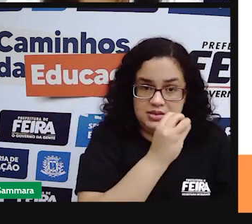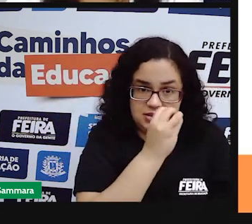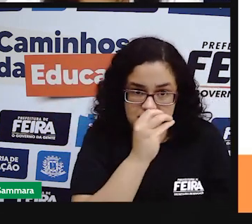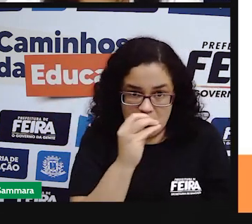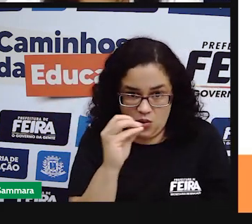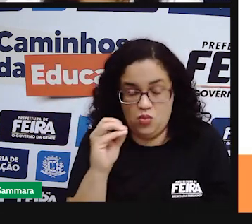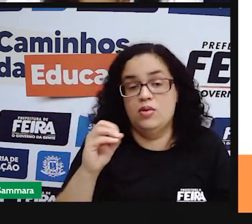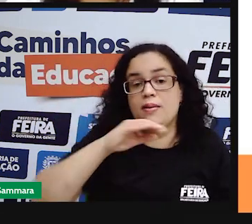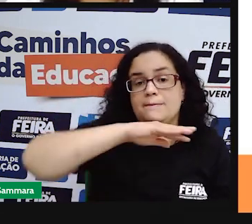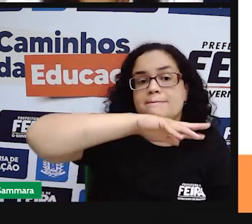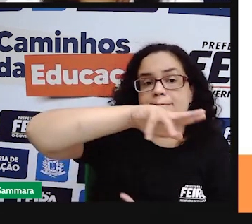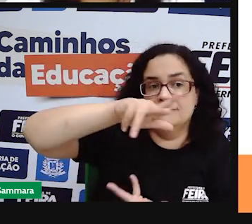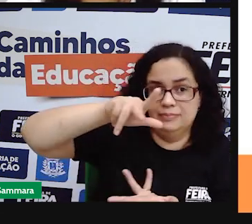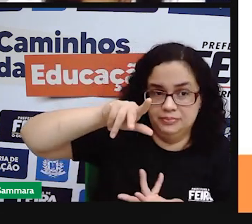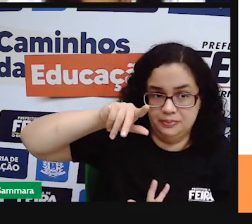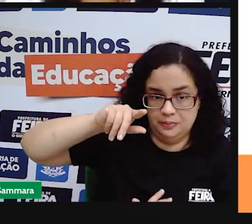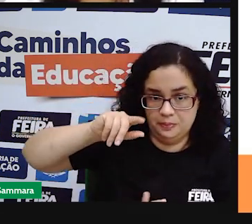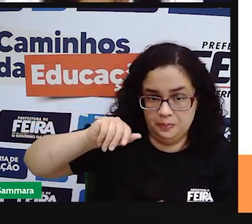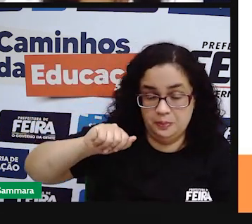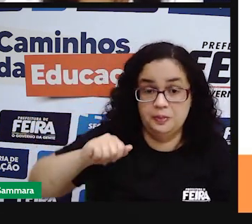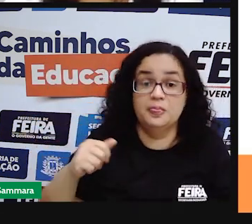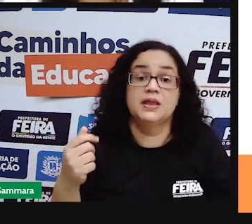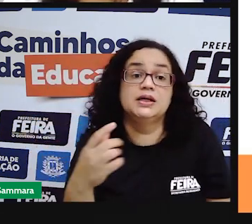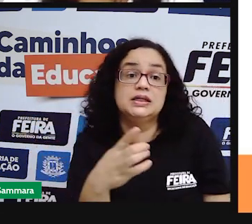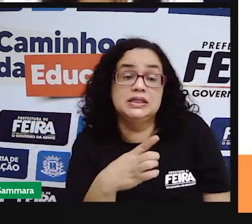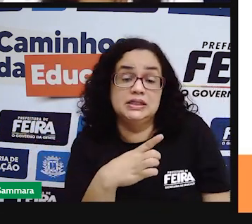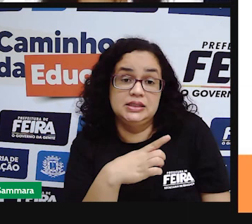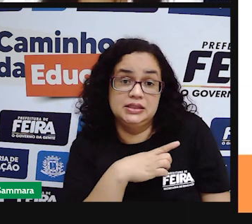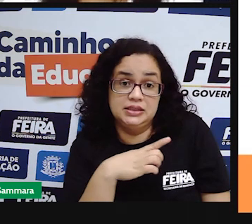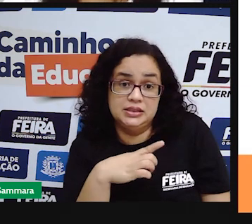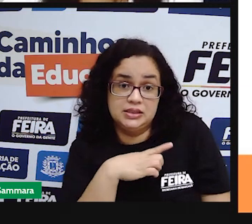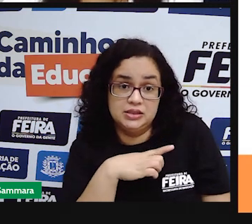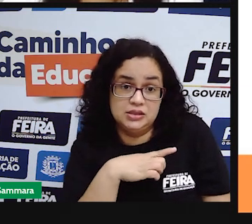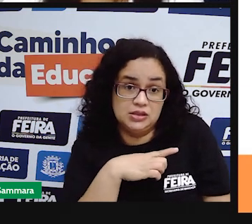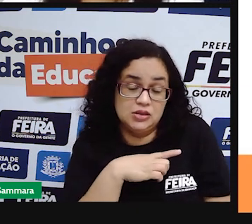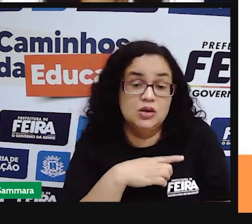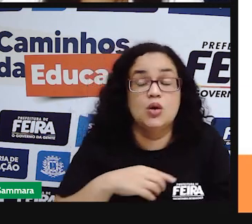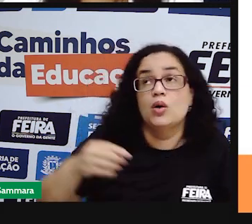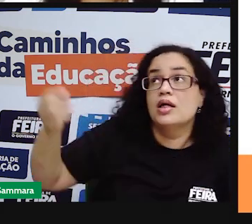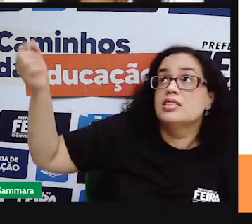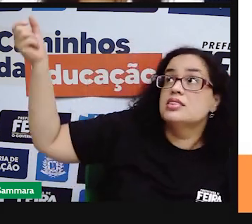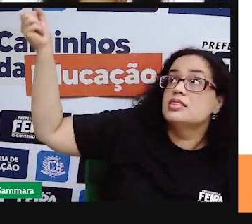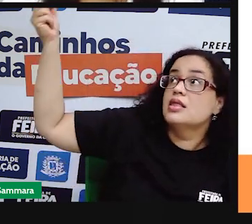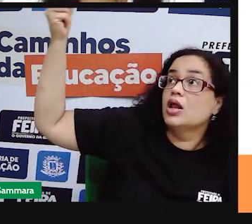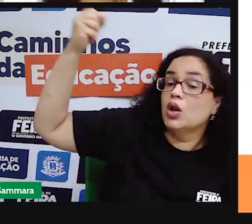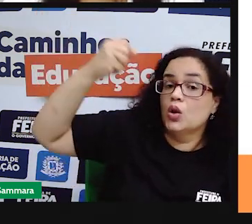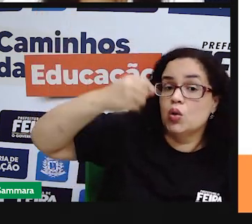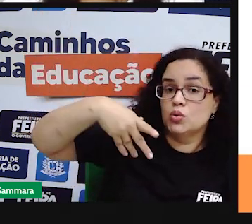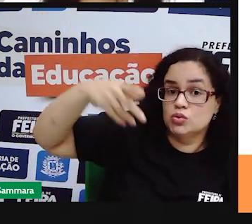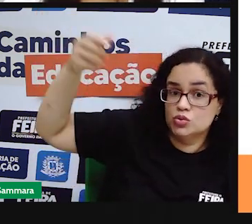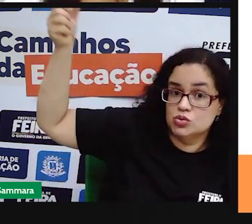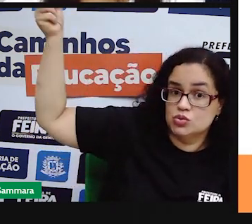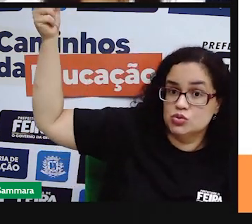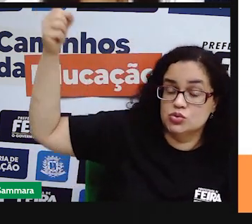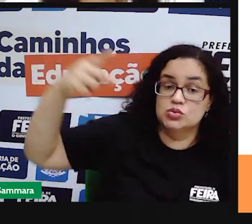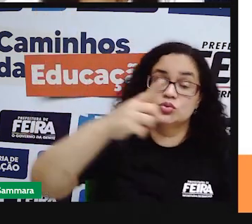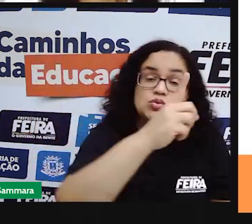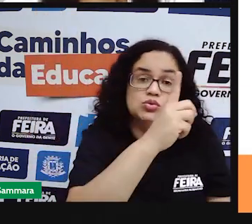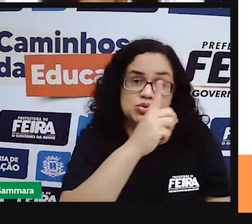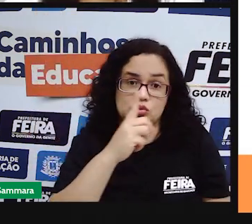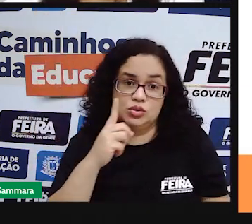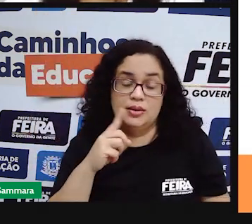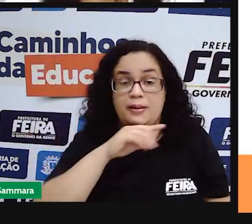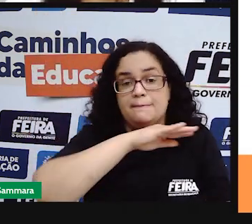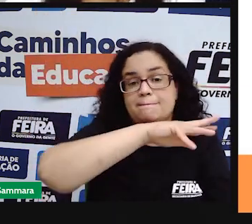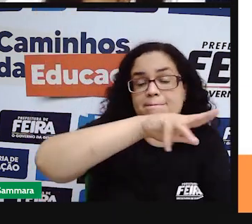faz em torno de si mesmo, que permite que a projeção da luz do Sol, né, chegue até o planeta